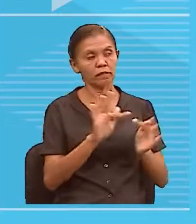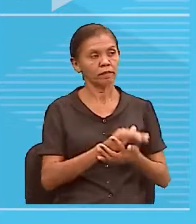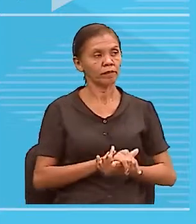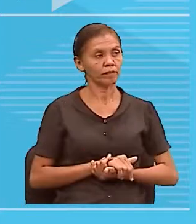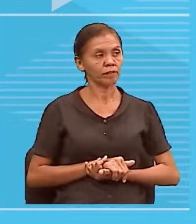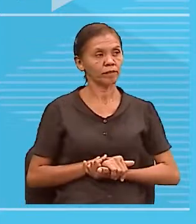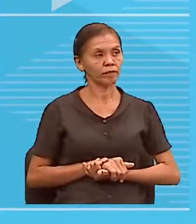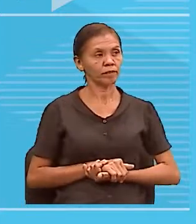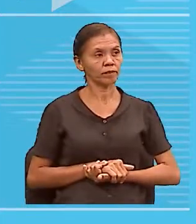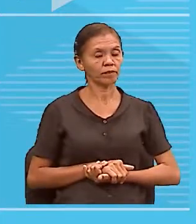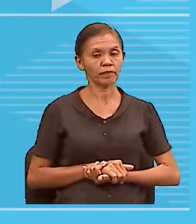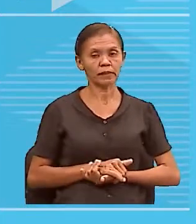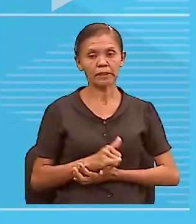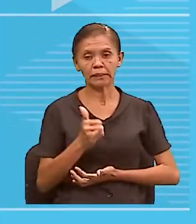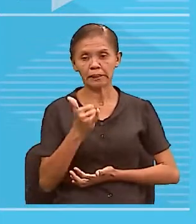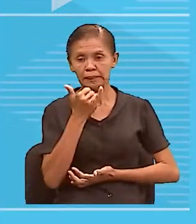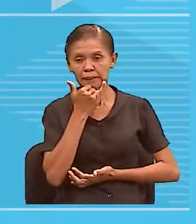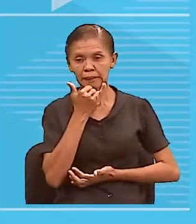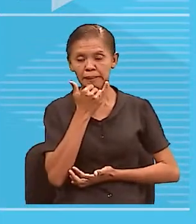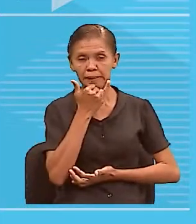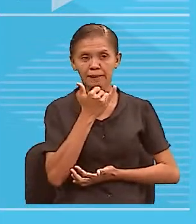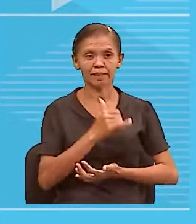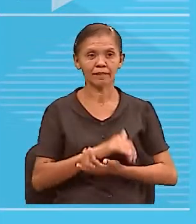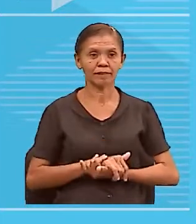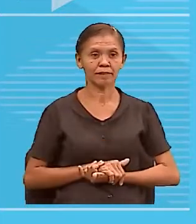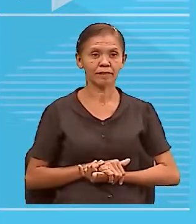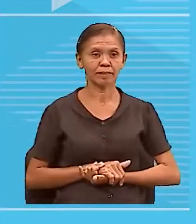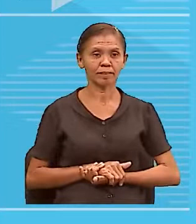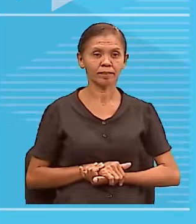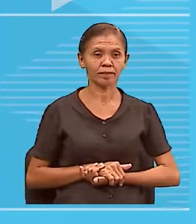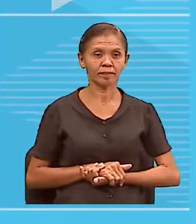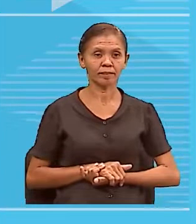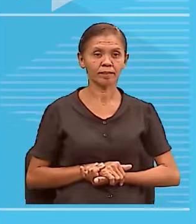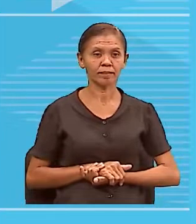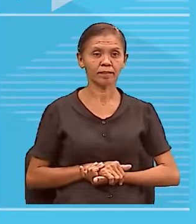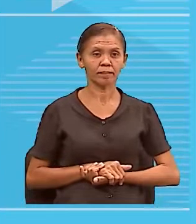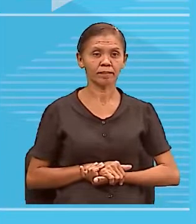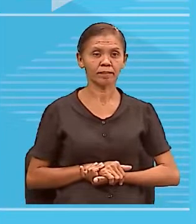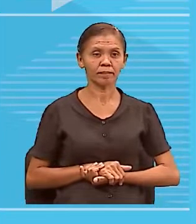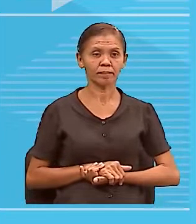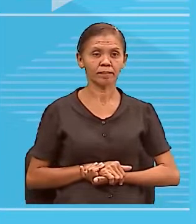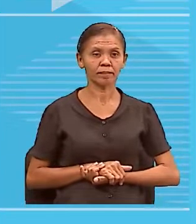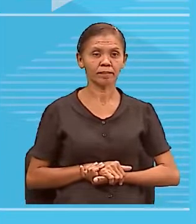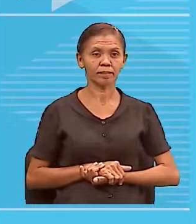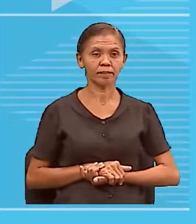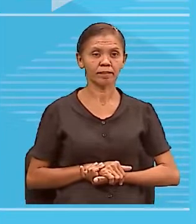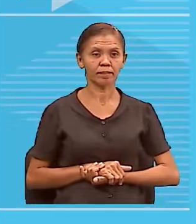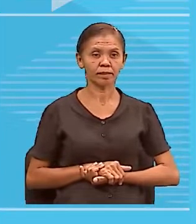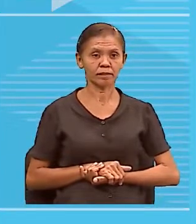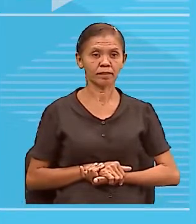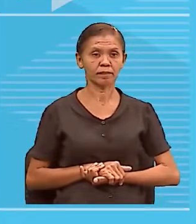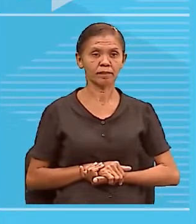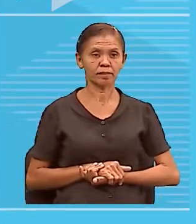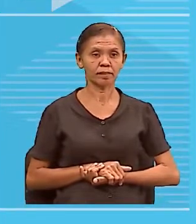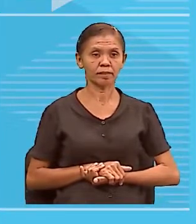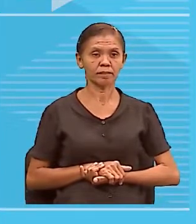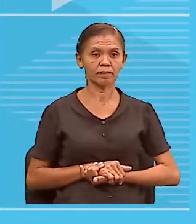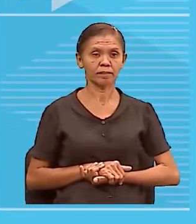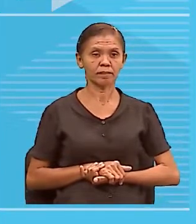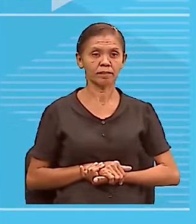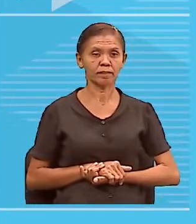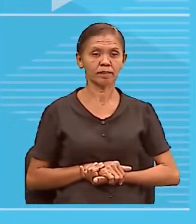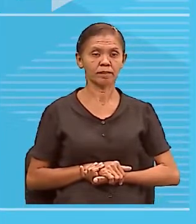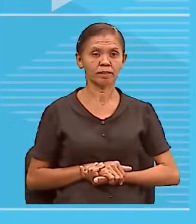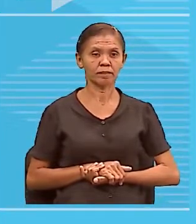como aliás perdão perdão perdão perdão perdão eu tô querendo falar de verbo reflexivo desculpa